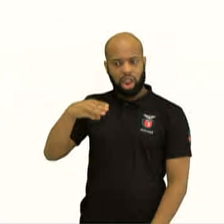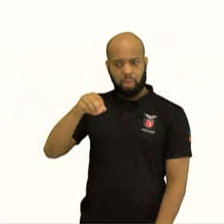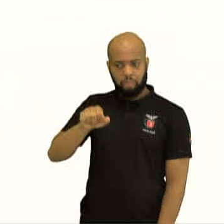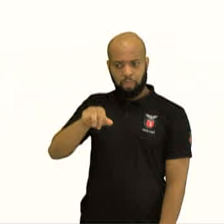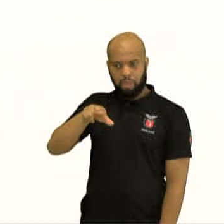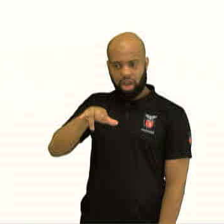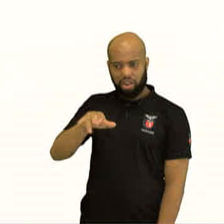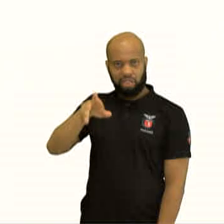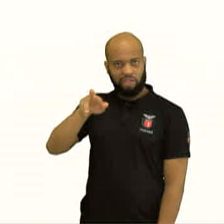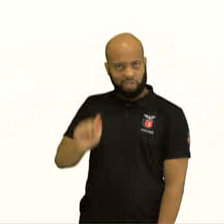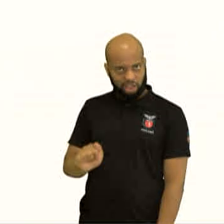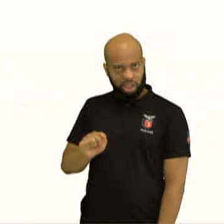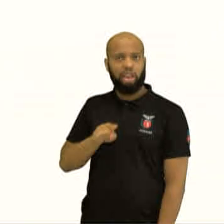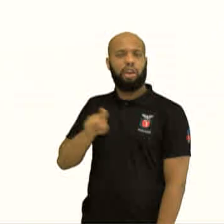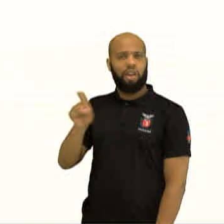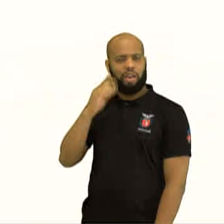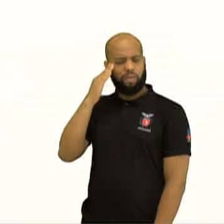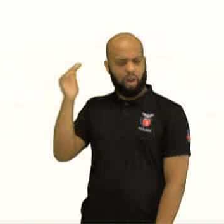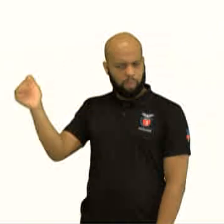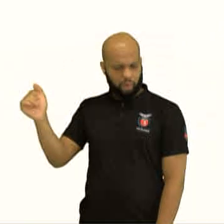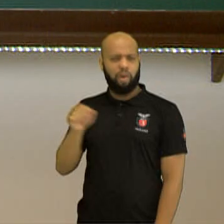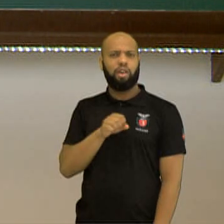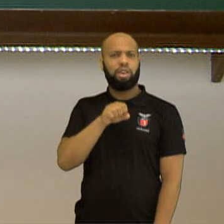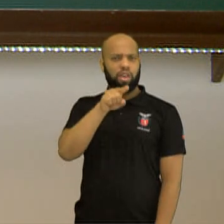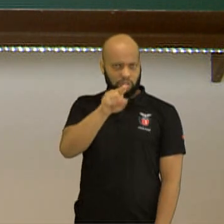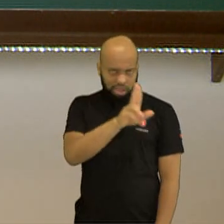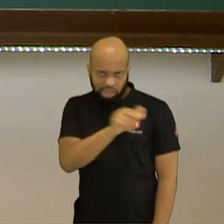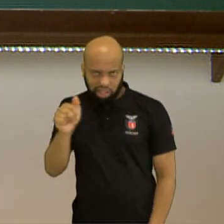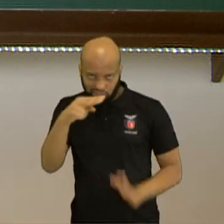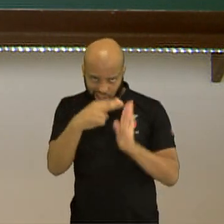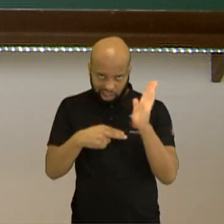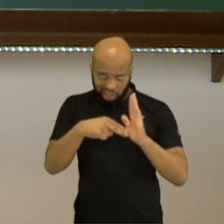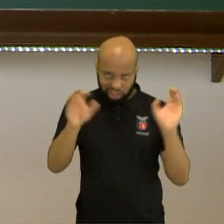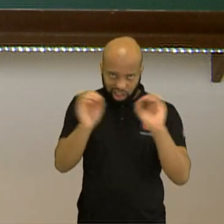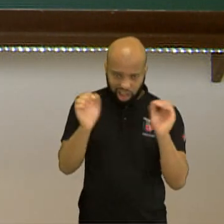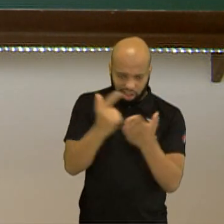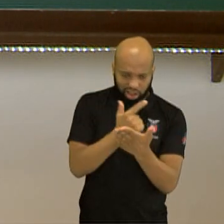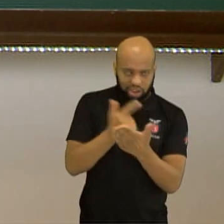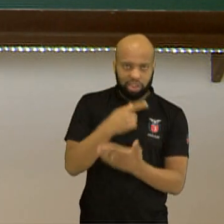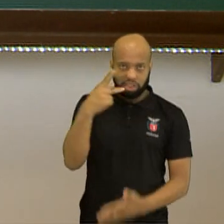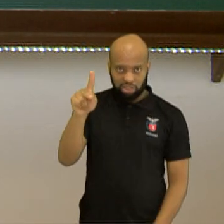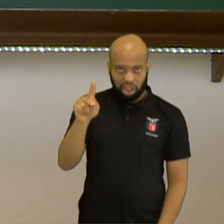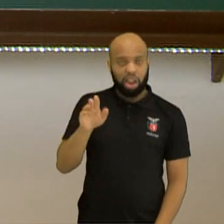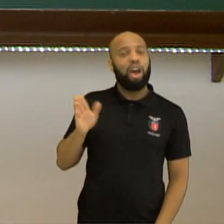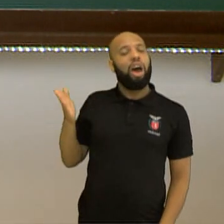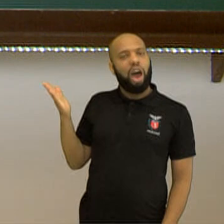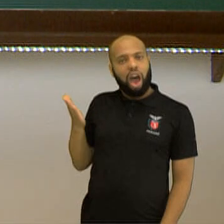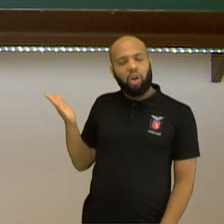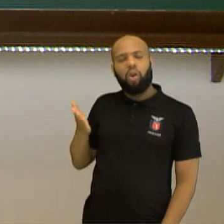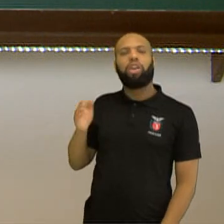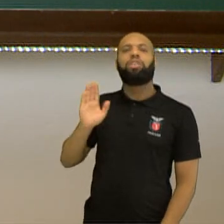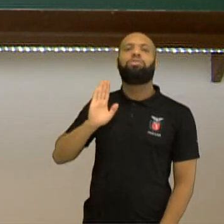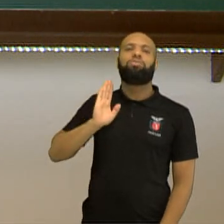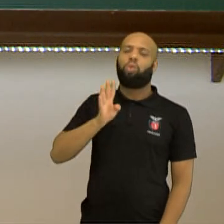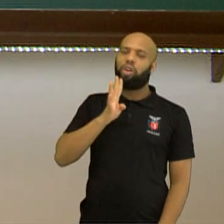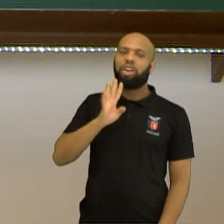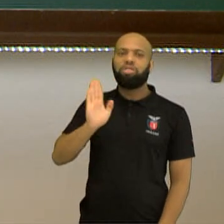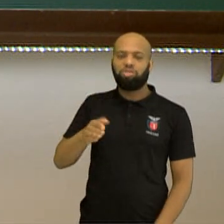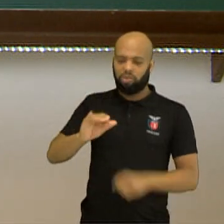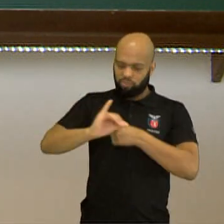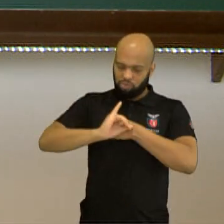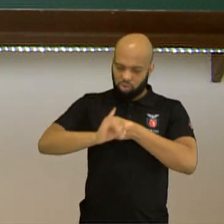Colassante. E é bacana, se você nunca leu algo dela, agora já conhece essa crônica, mas